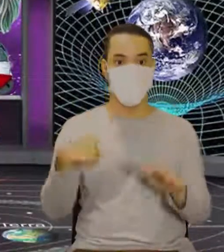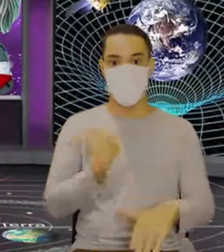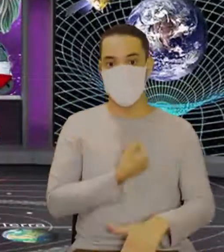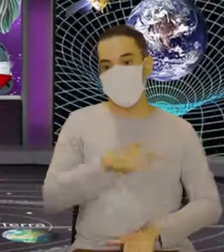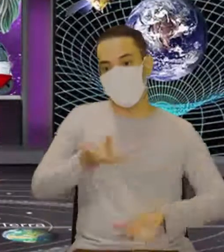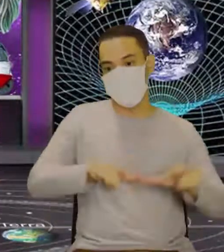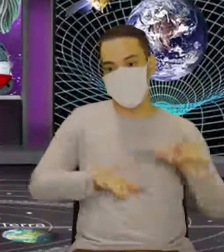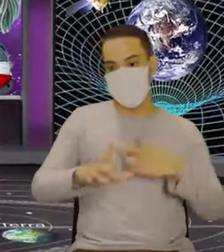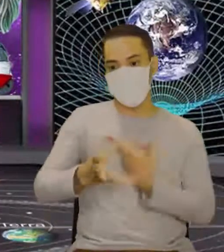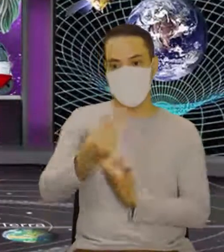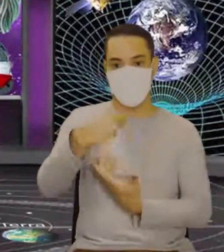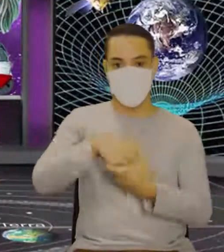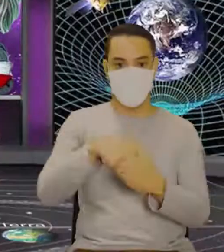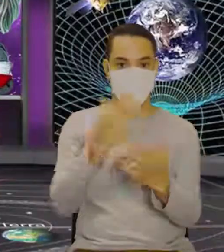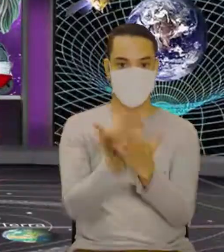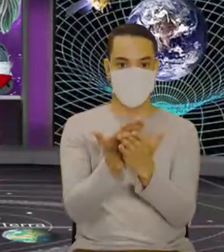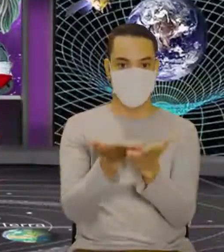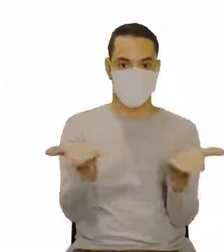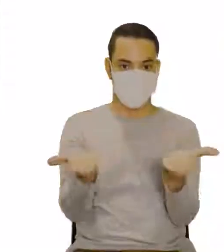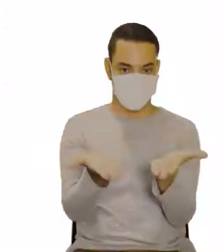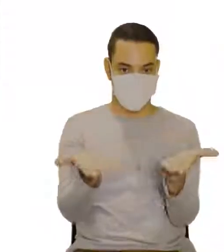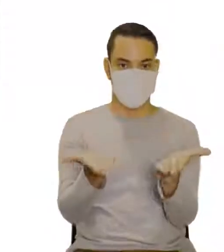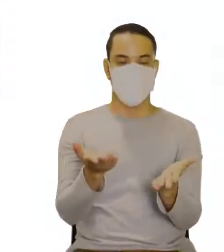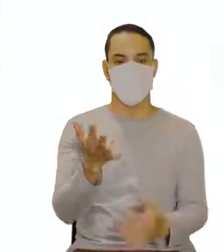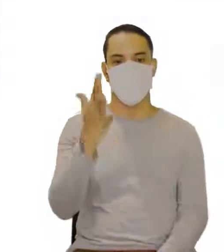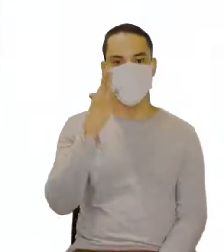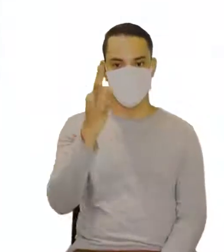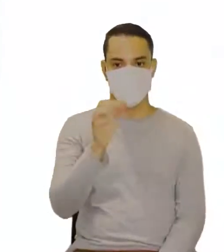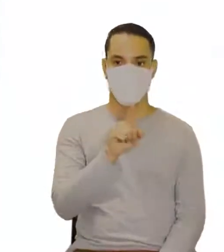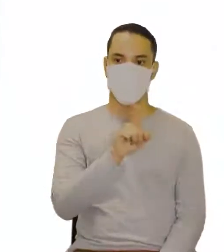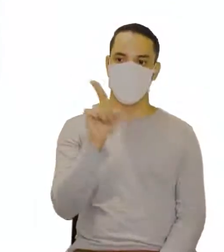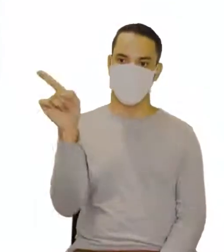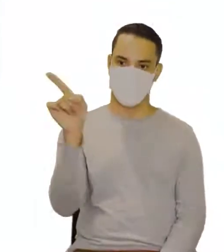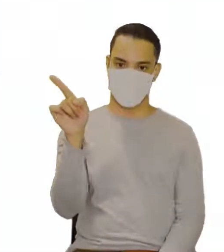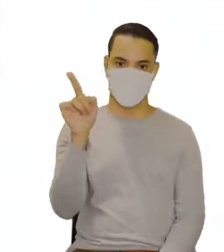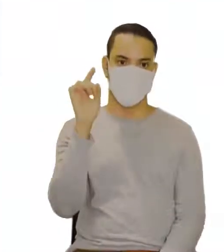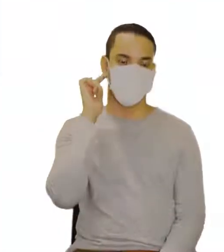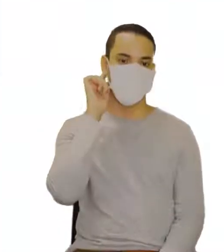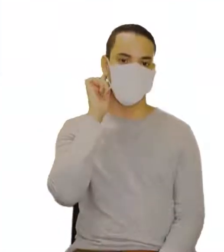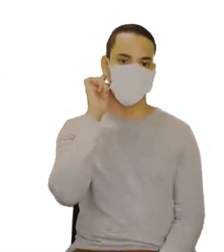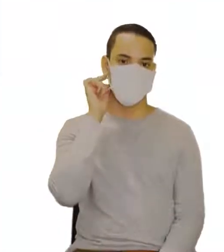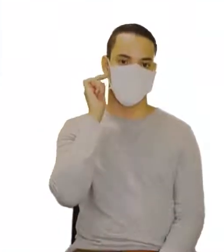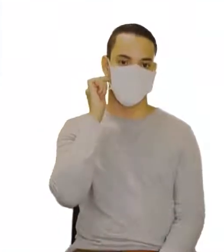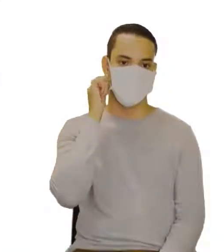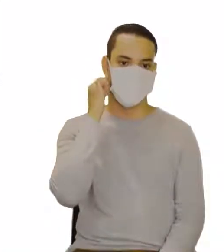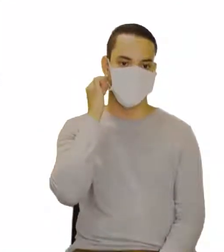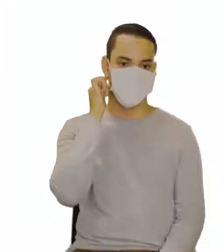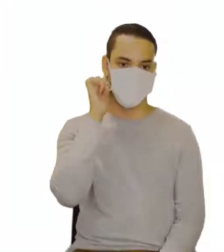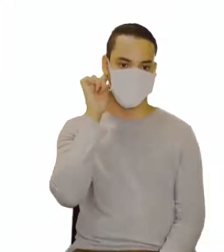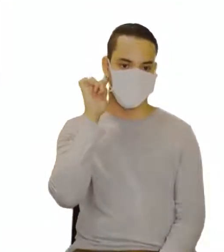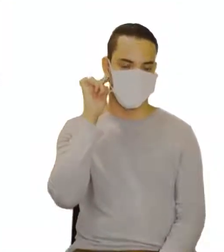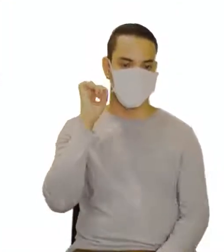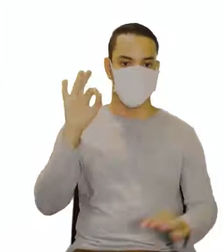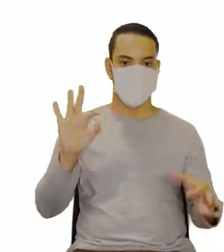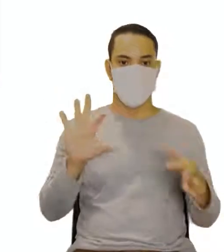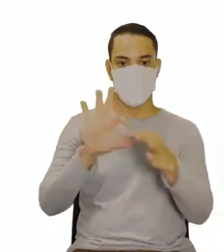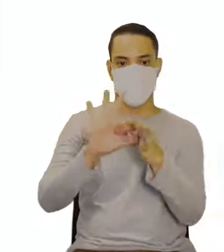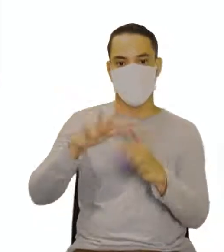trabalhar na nossa aula de hoje. Então se liga lá, pessoal, olha só. A associação de geradores